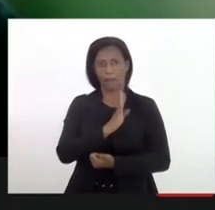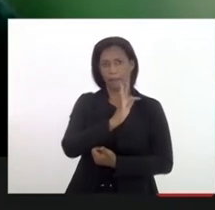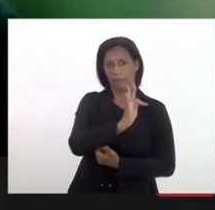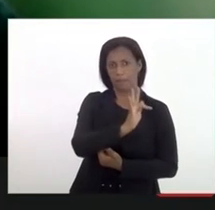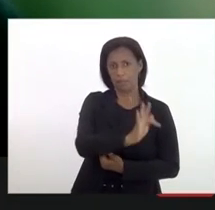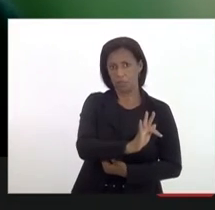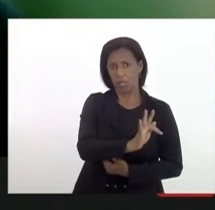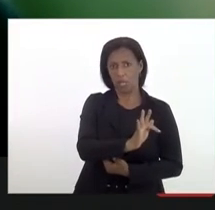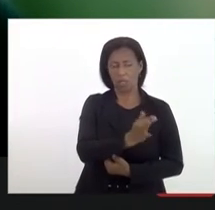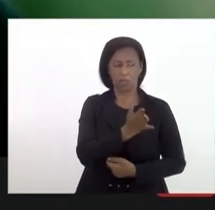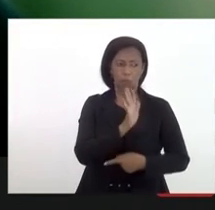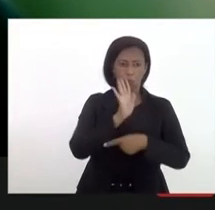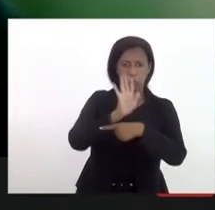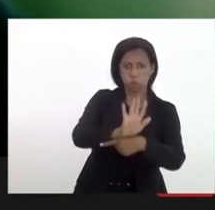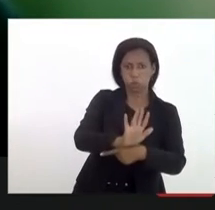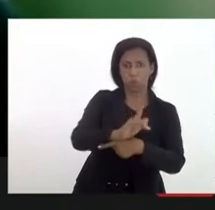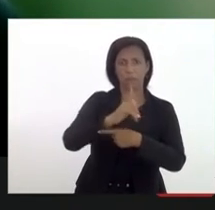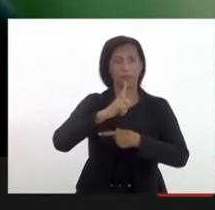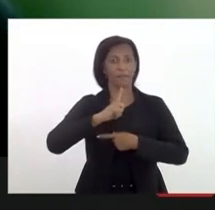vai ter